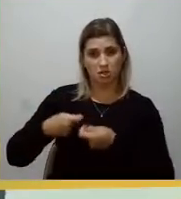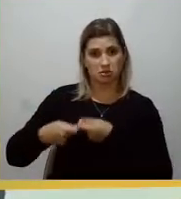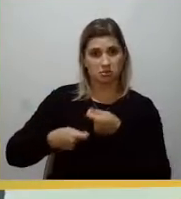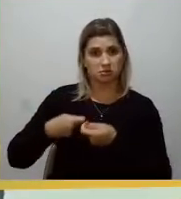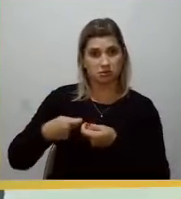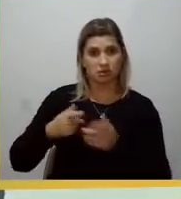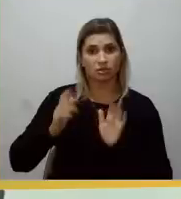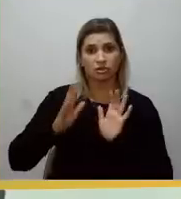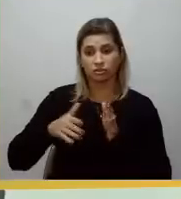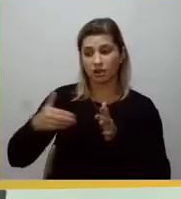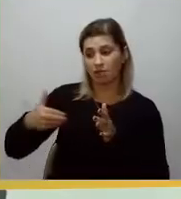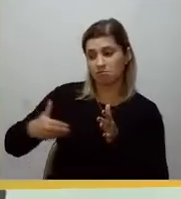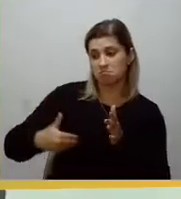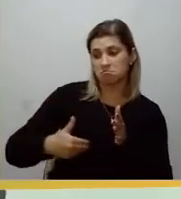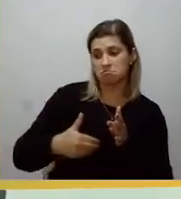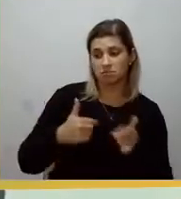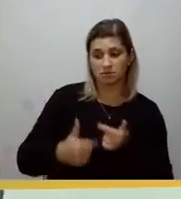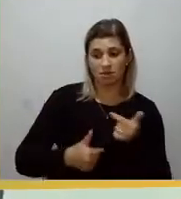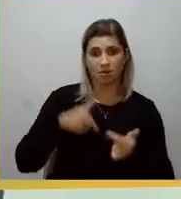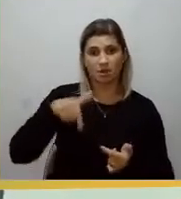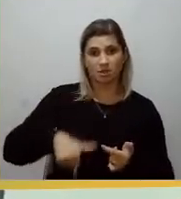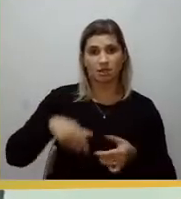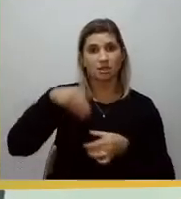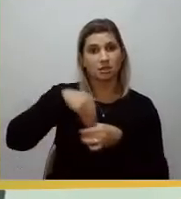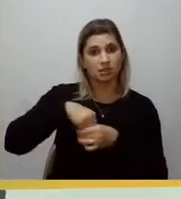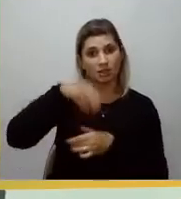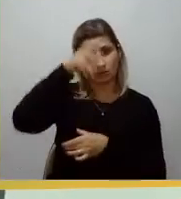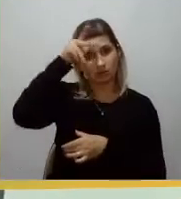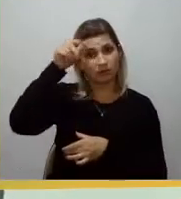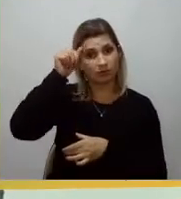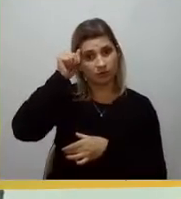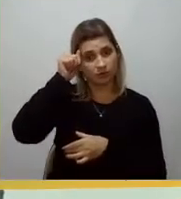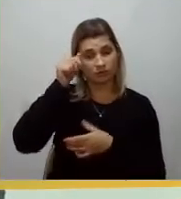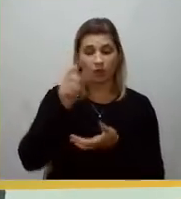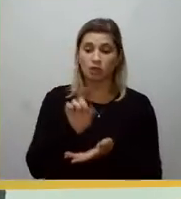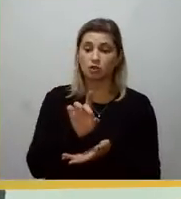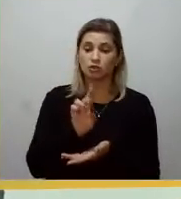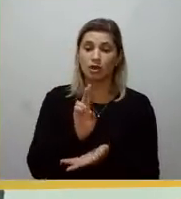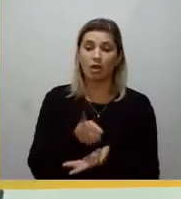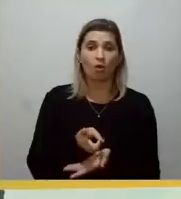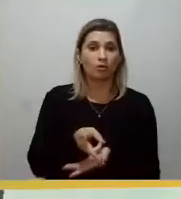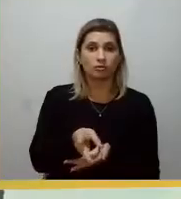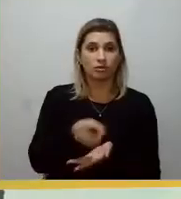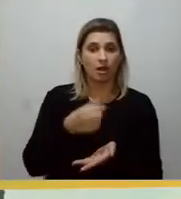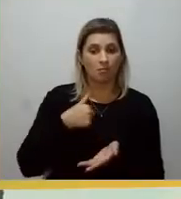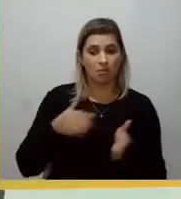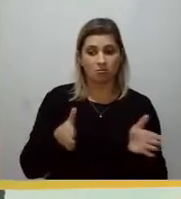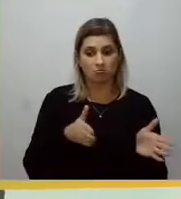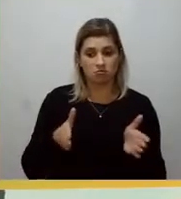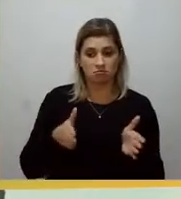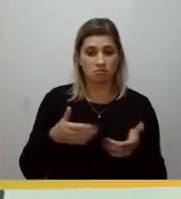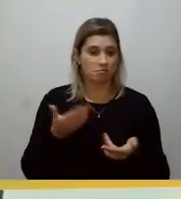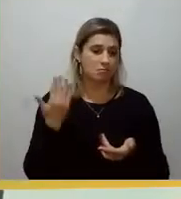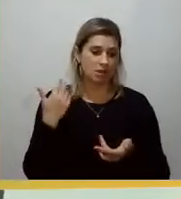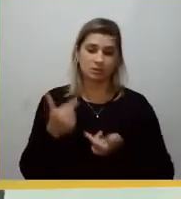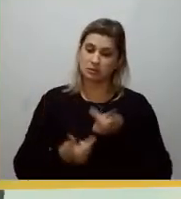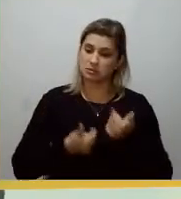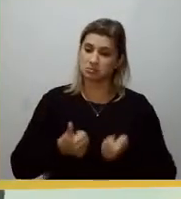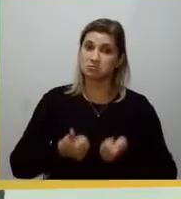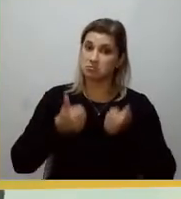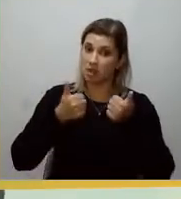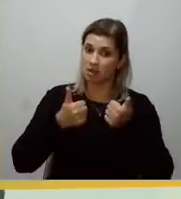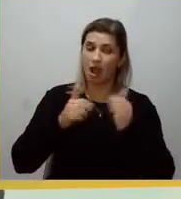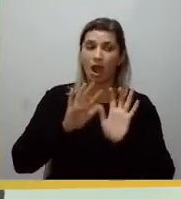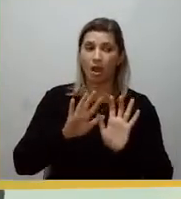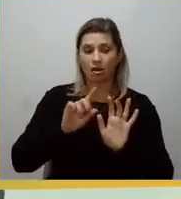vinham prestando serviço à prefeitura, e eles tiveram continuidade no meu período, e fizeram um bom trabalho. Agora, se depois